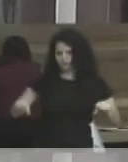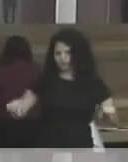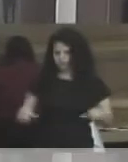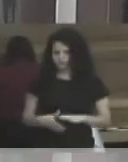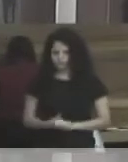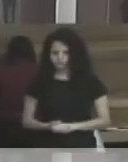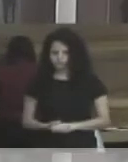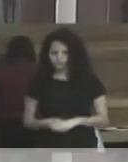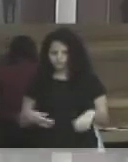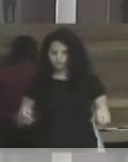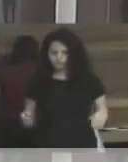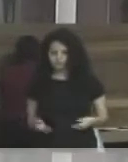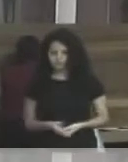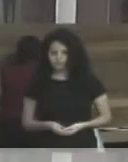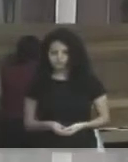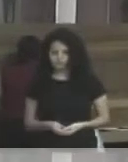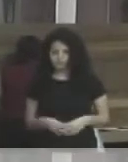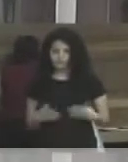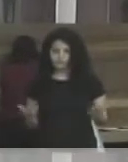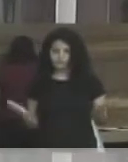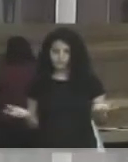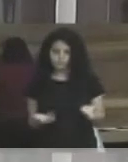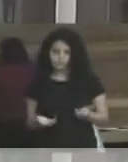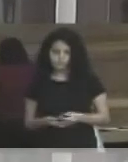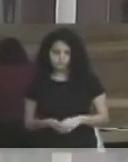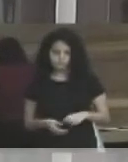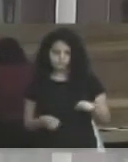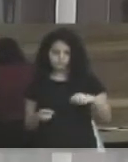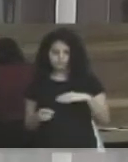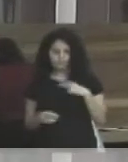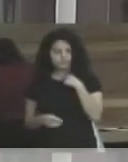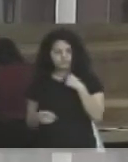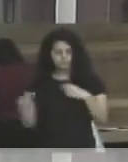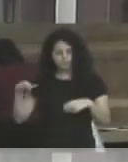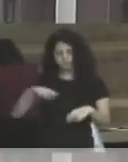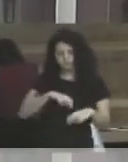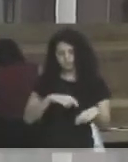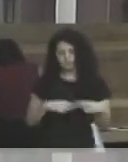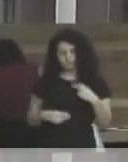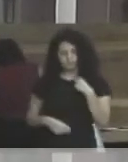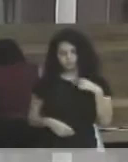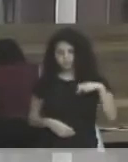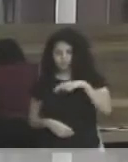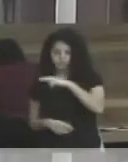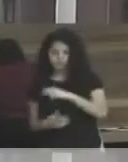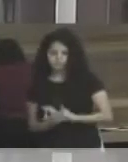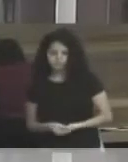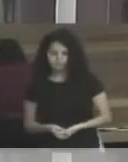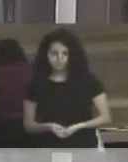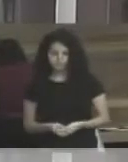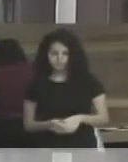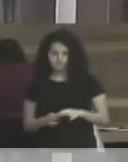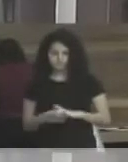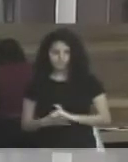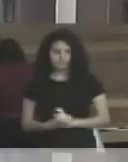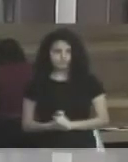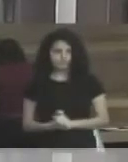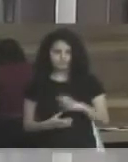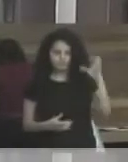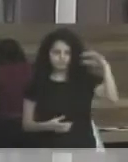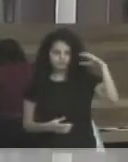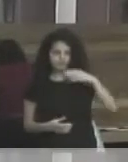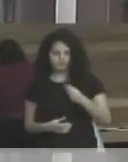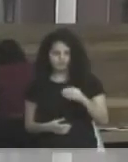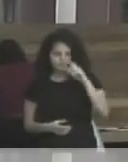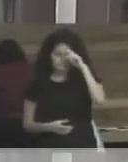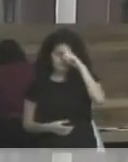exemplo, hoje ninguém desce, ninguém sobe, né? Porque está tudo com chuva, ninguém desce, ninguém sobe. Vira uma lama só. Então, a gente